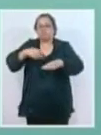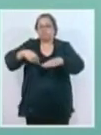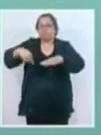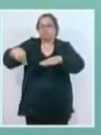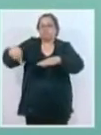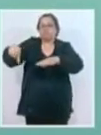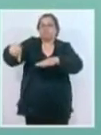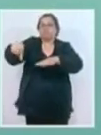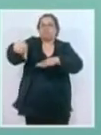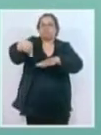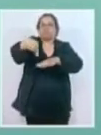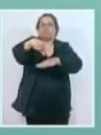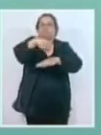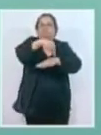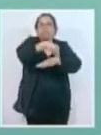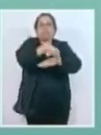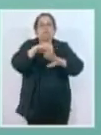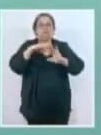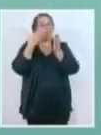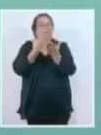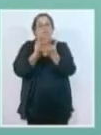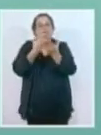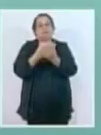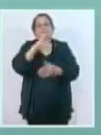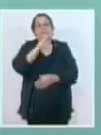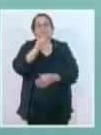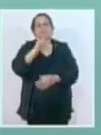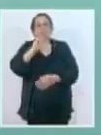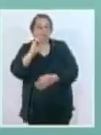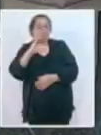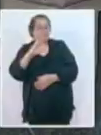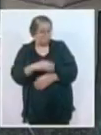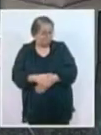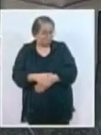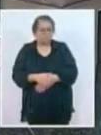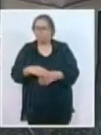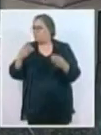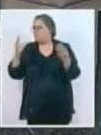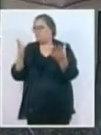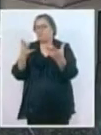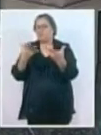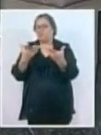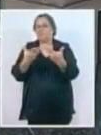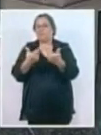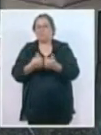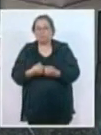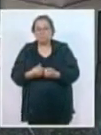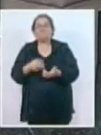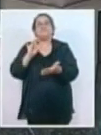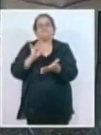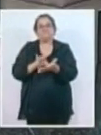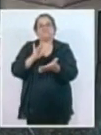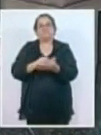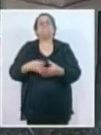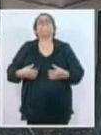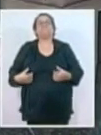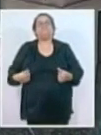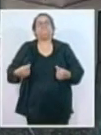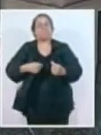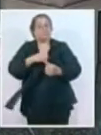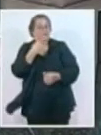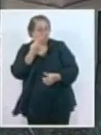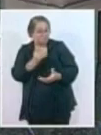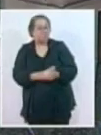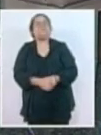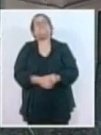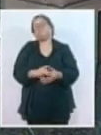Uhum. Louvado seja Deus por que isso. Que bom, que bom. Né? Maravilhoso. Vendo. Maravilhoso mesmo. E é igual eu falei, né? Eu entregue, de